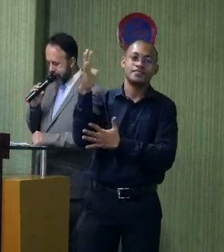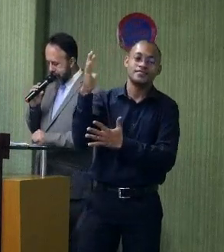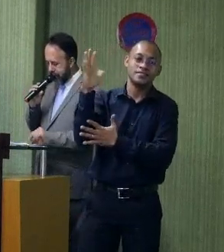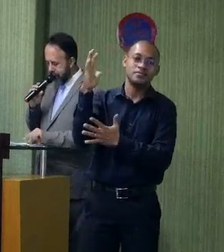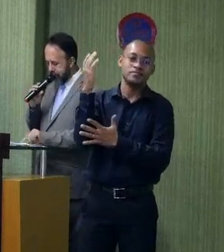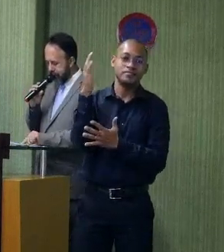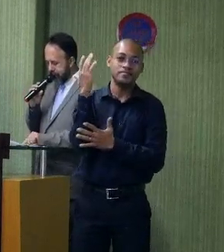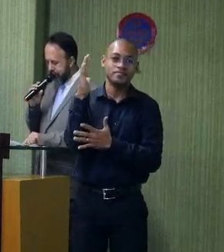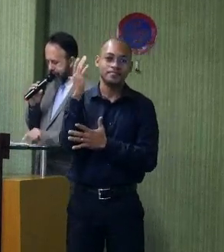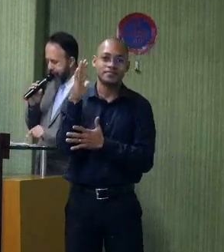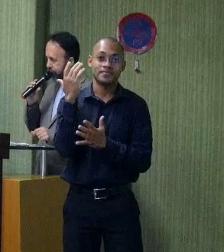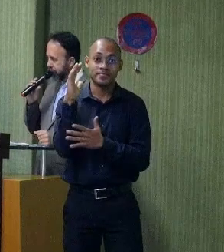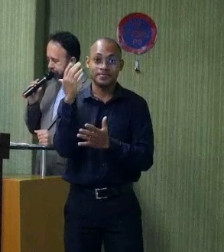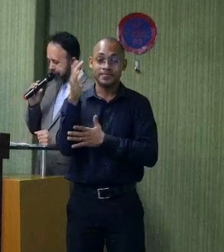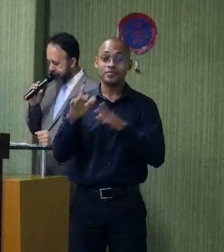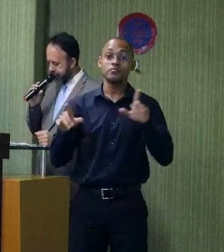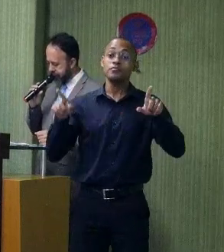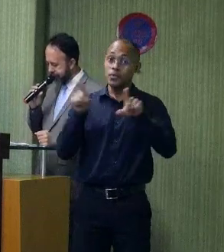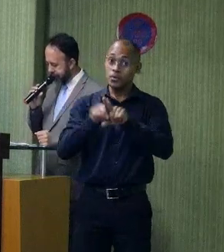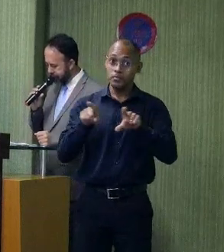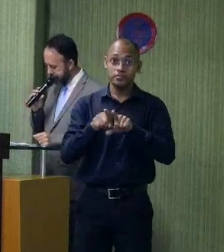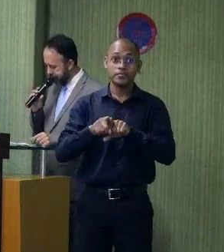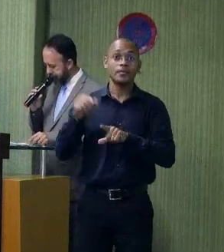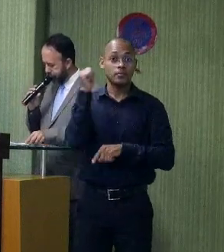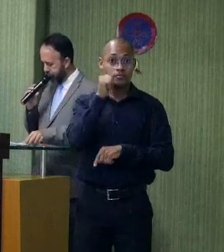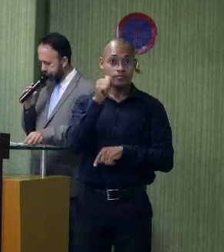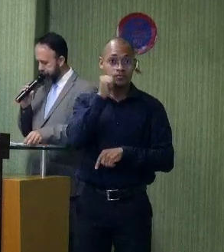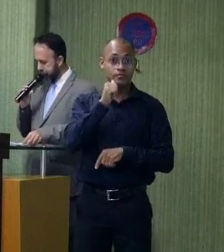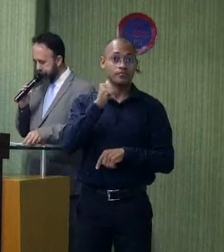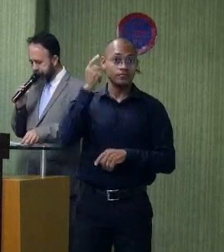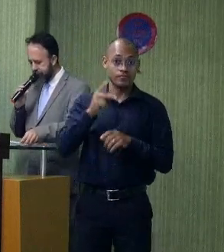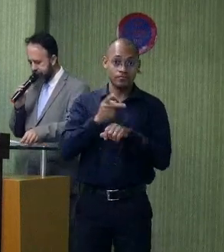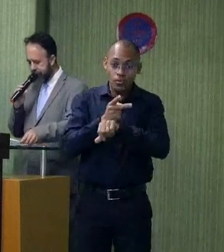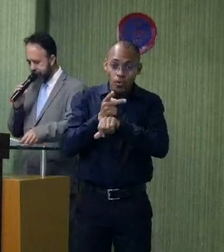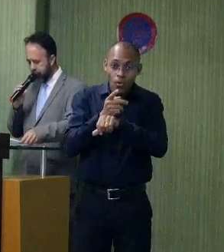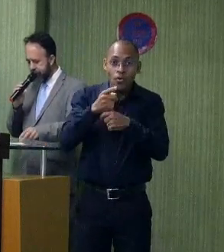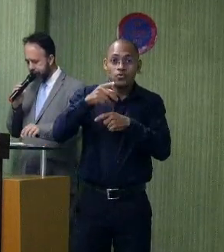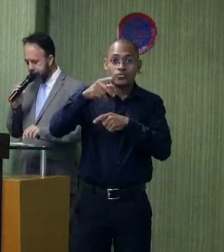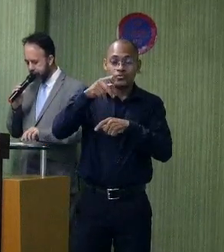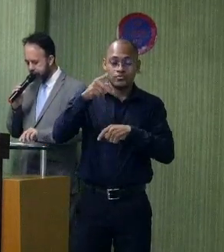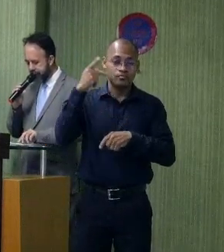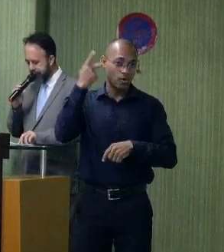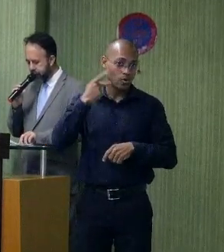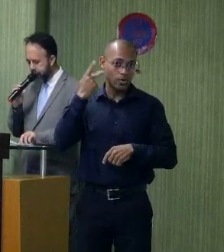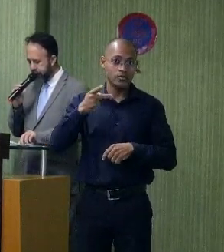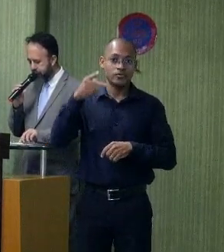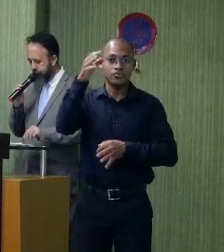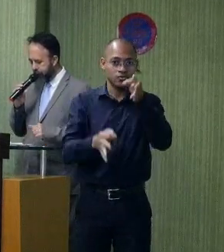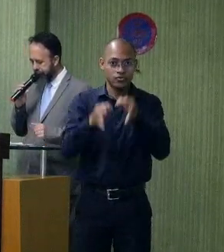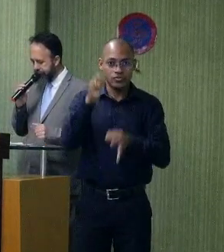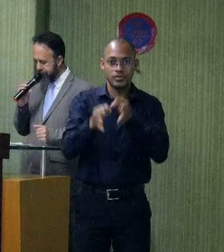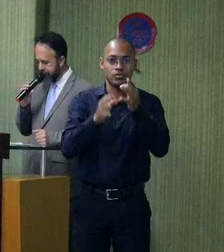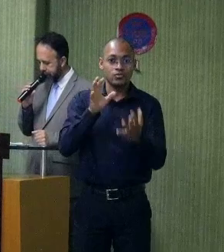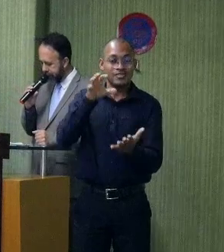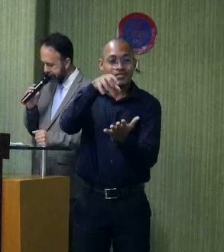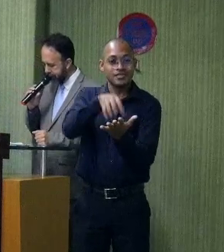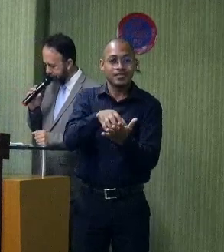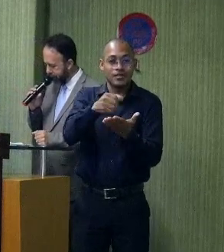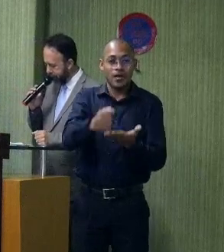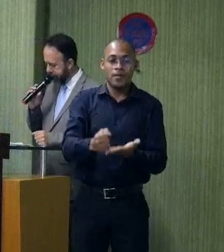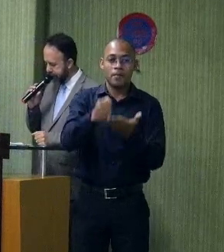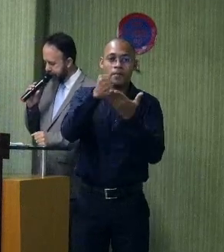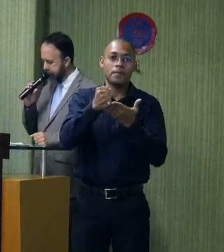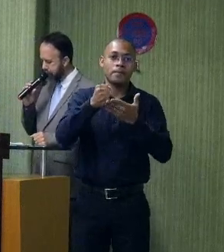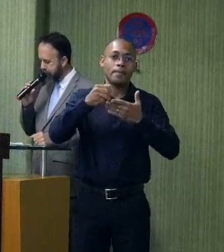Corrales também conosco a excelentíssima senhora procuradora de justiça e coordenadora do Centro de Apoio operacional das